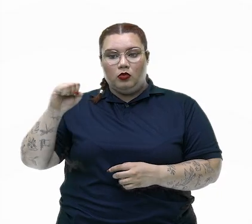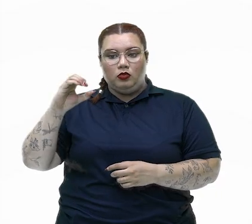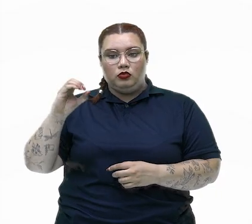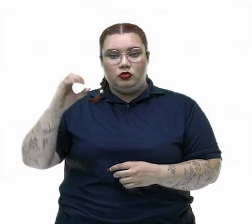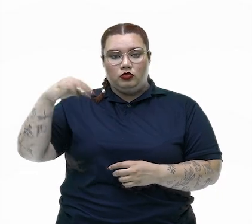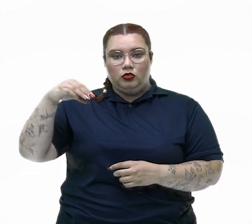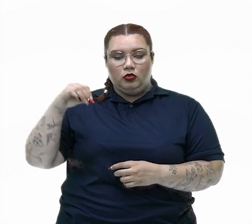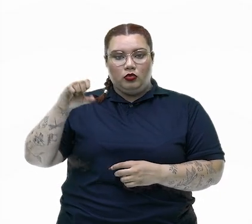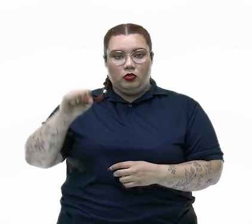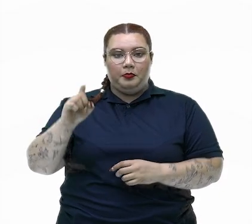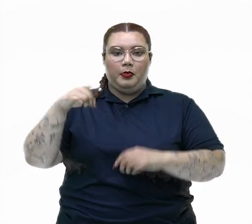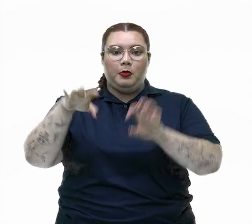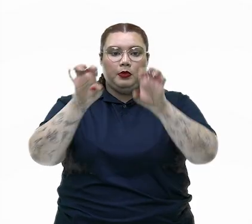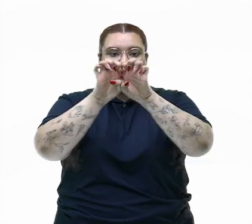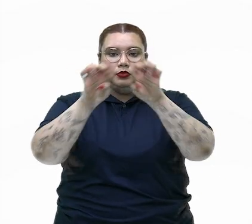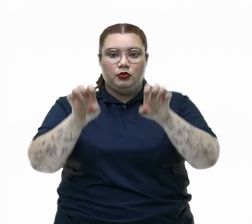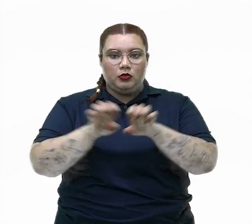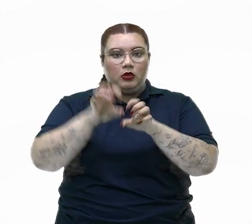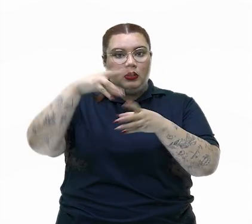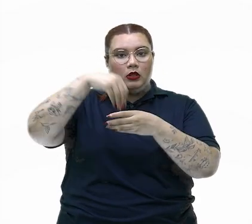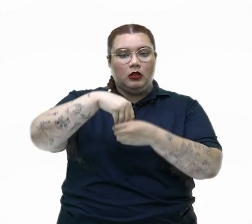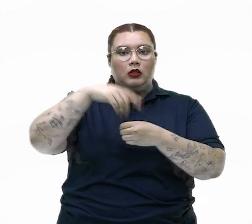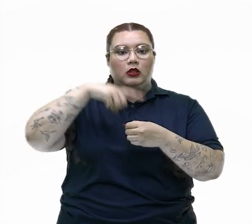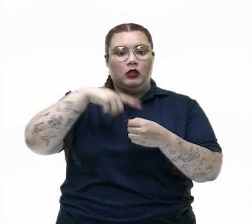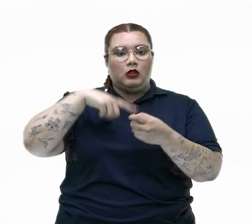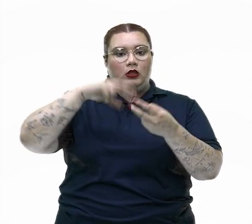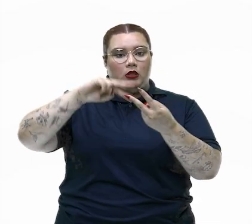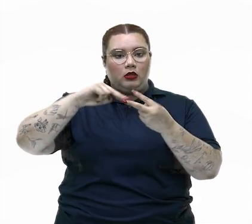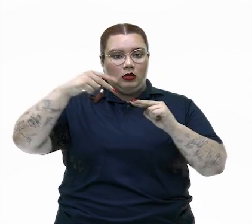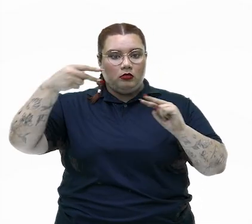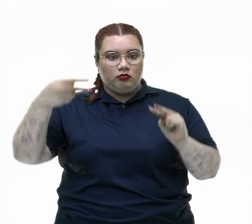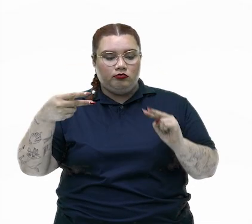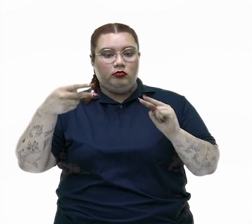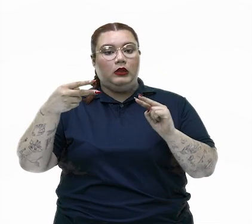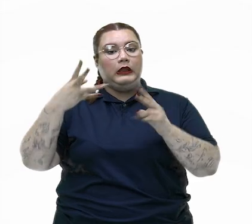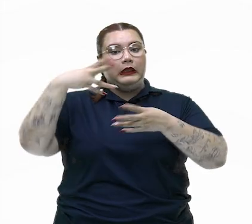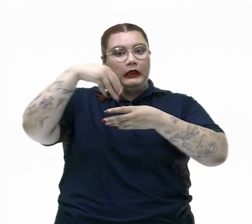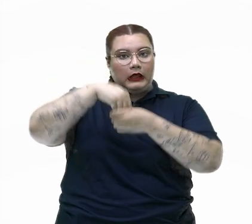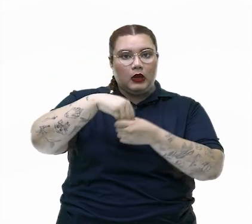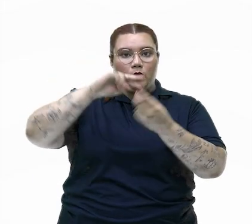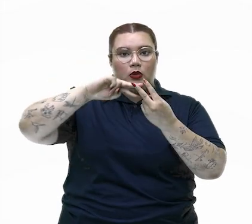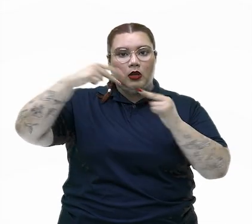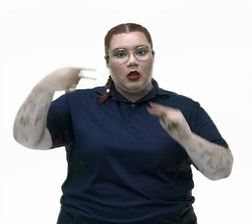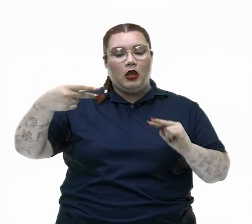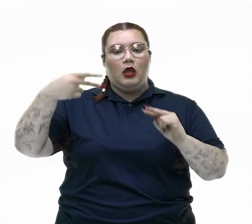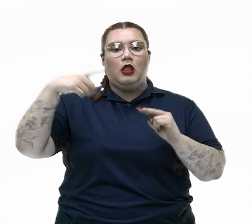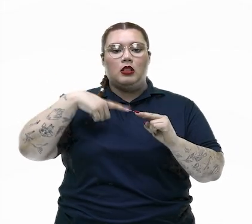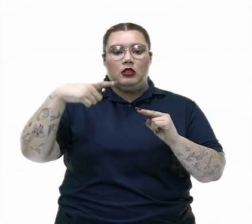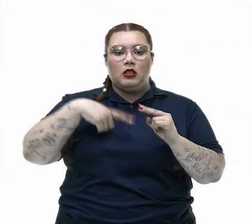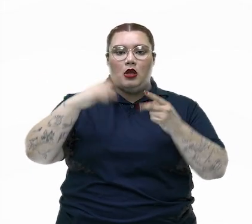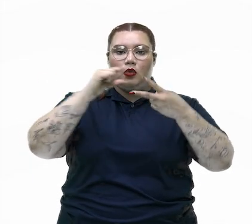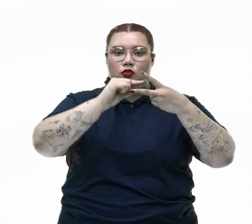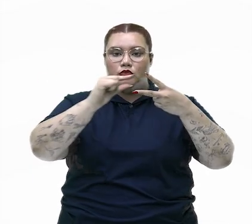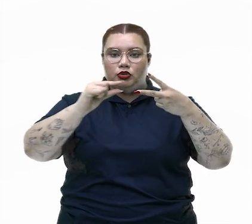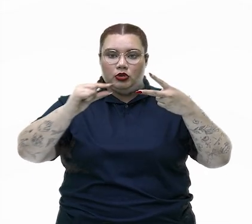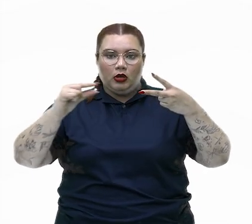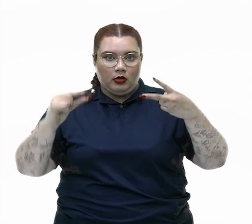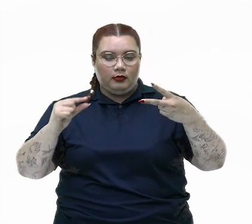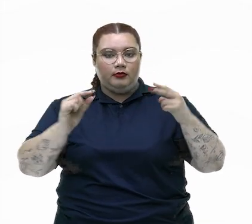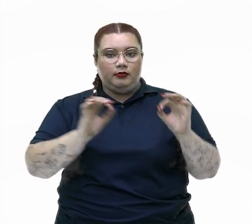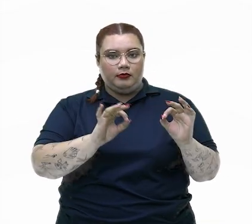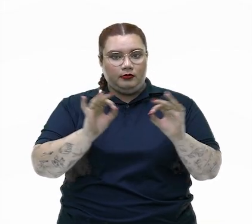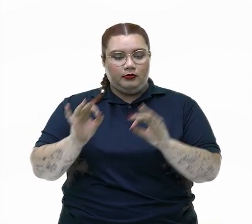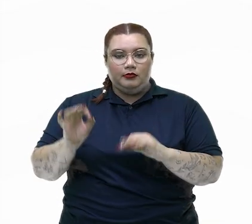Eles são as estruturas que contêm o DNA e esse DNA, por sua vez, contém os genes, né? Como vocês estão